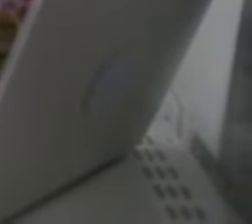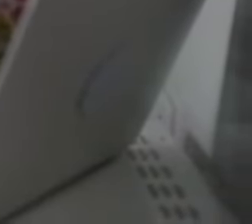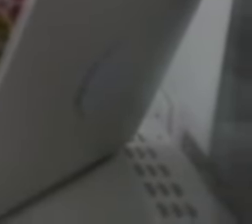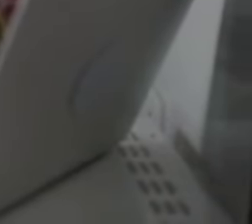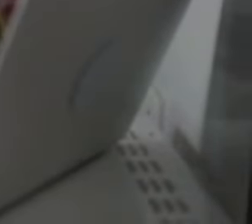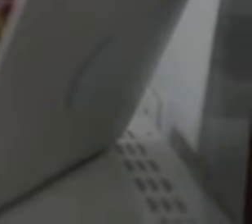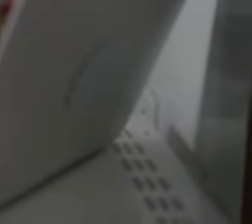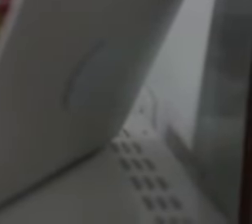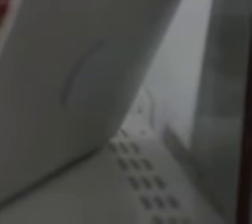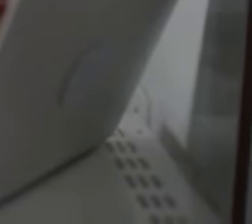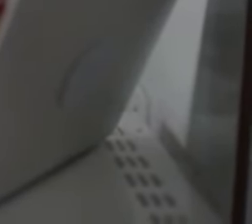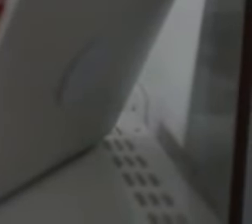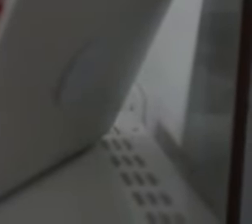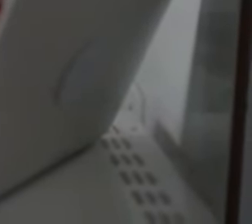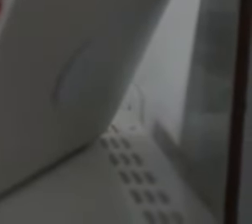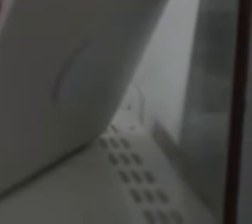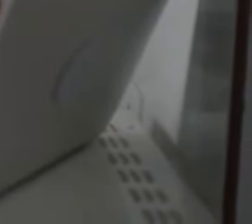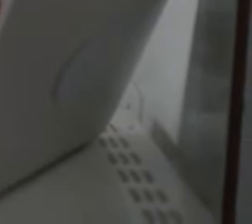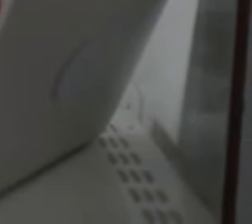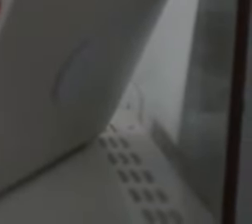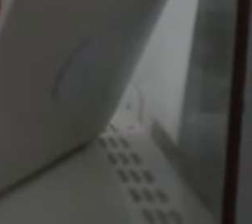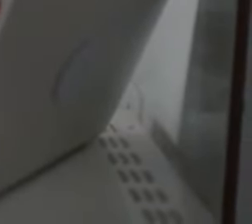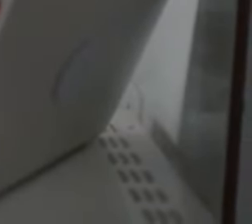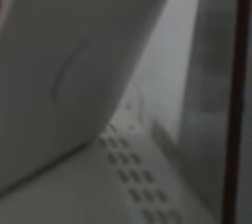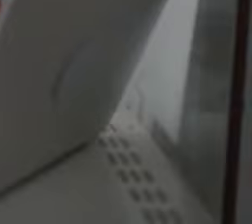Bradesco, acredite no futuro.